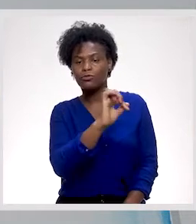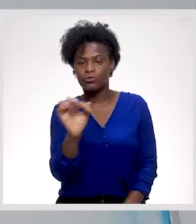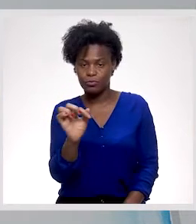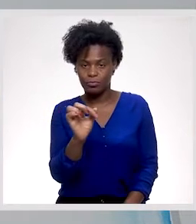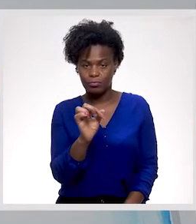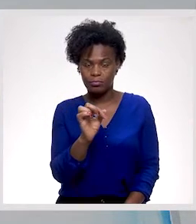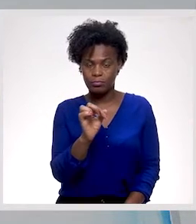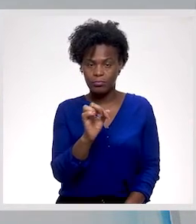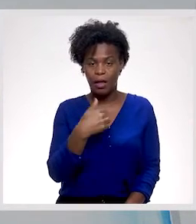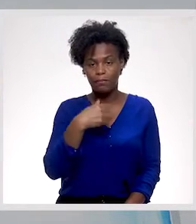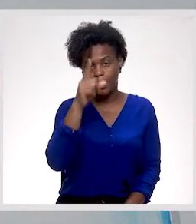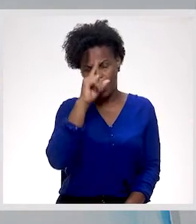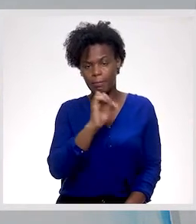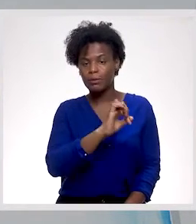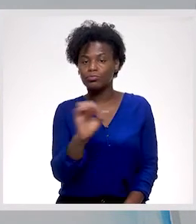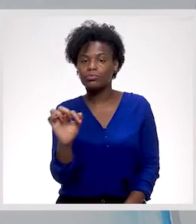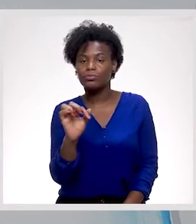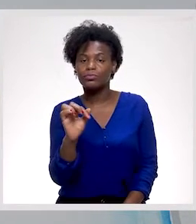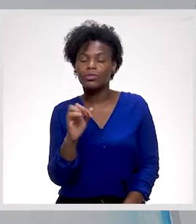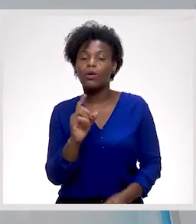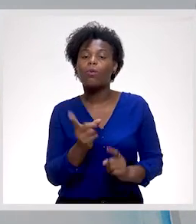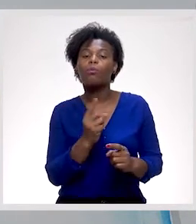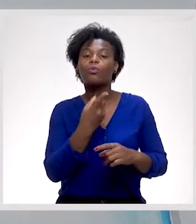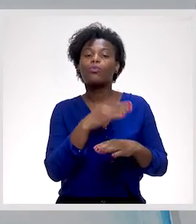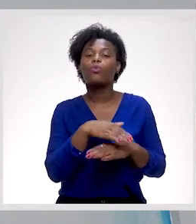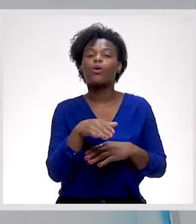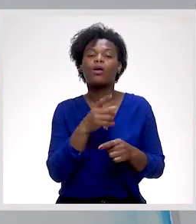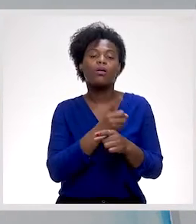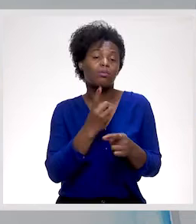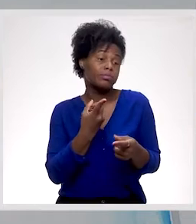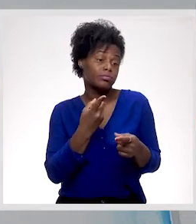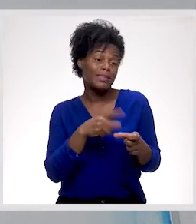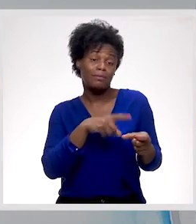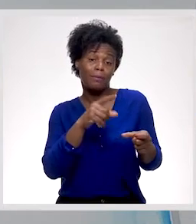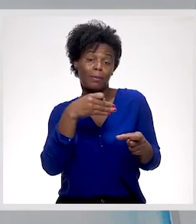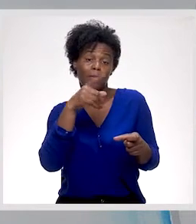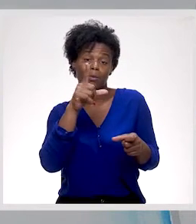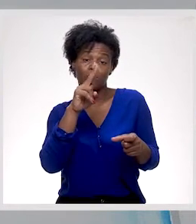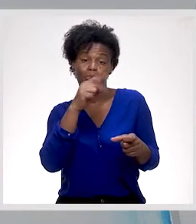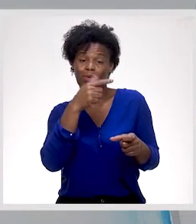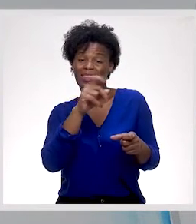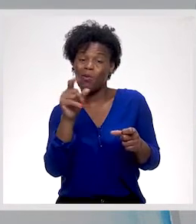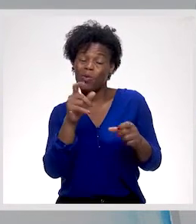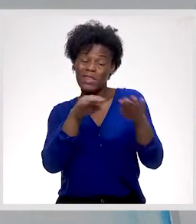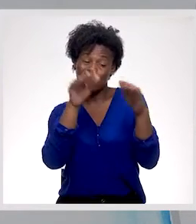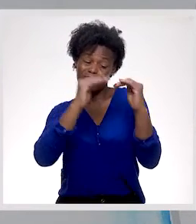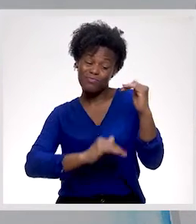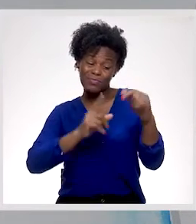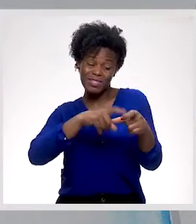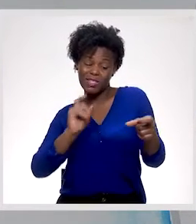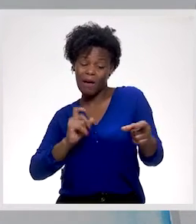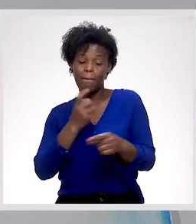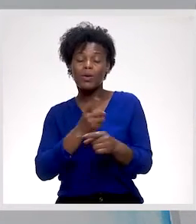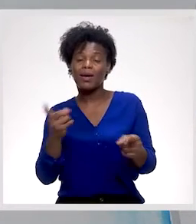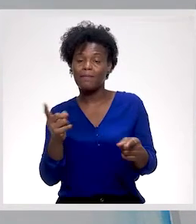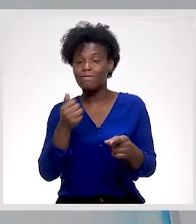Vamos relembrar o motivo da despromoção do Plutão. Conforme